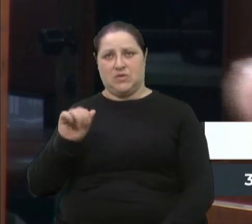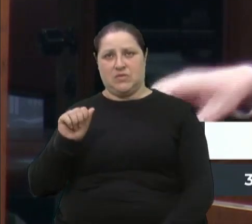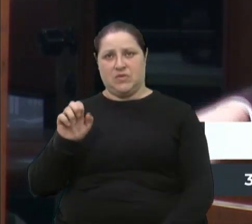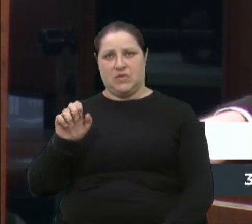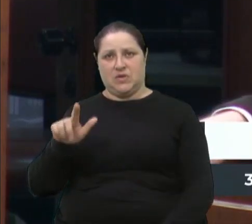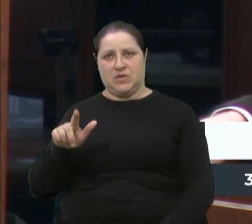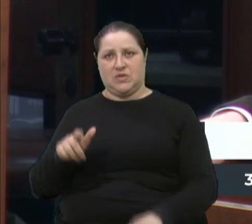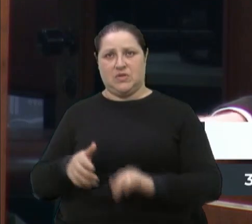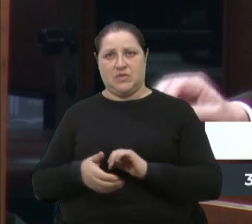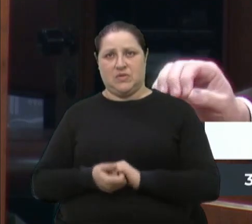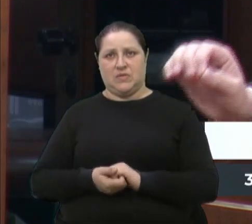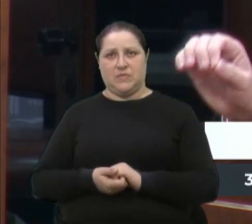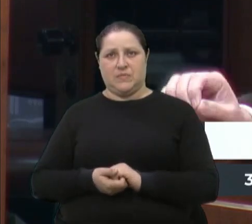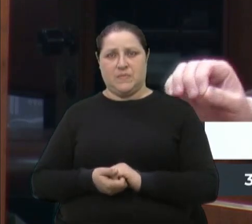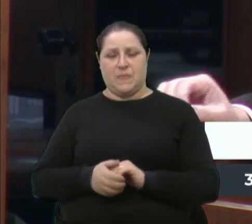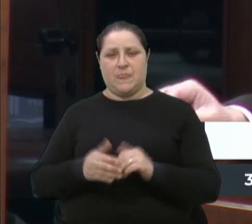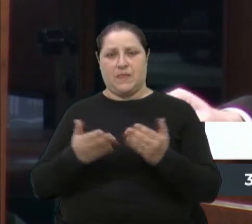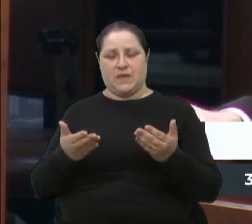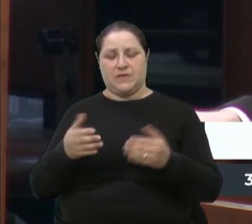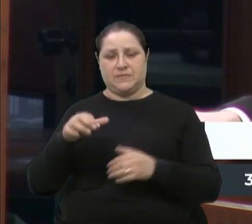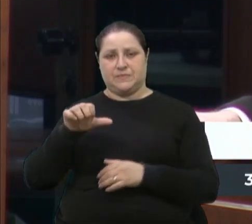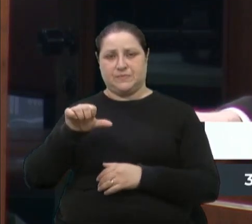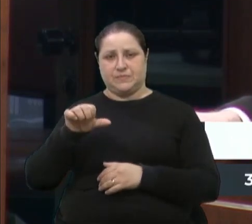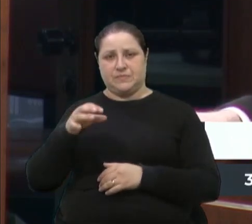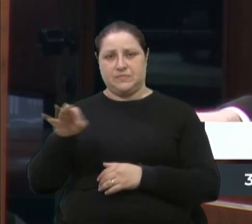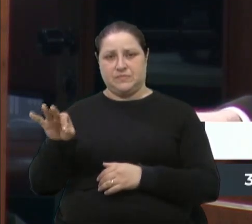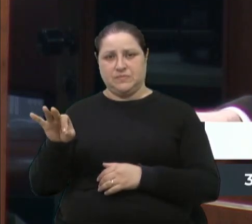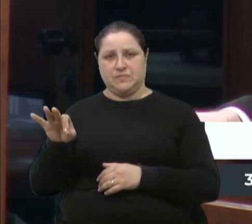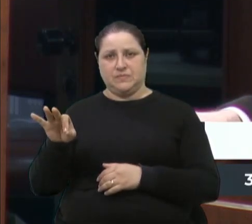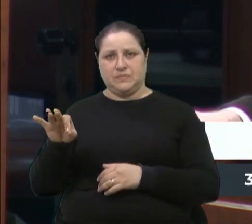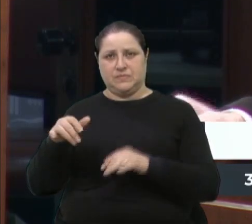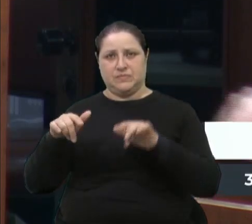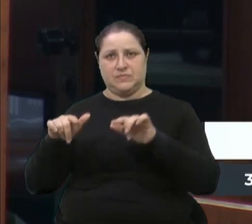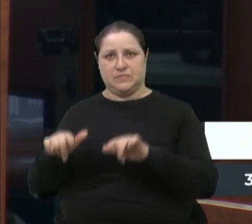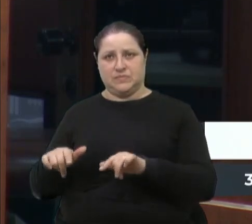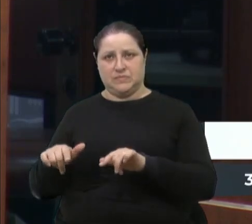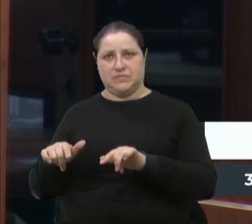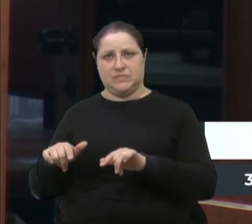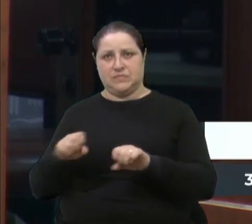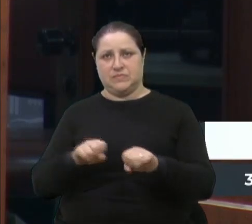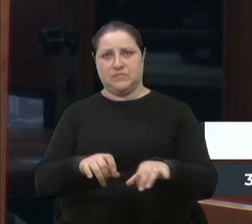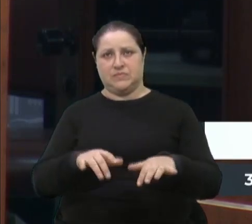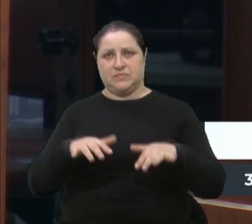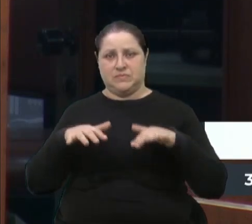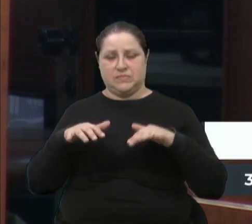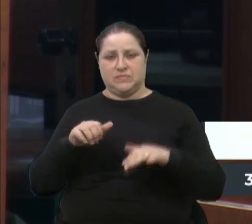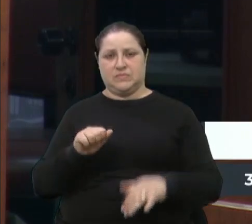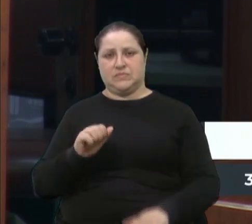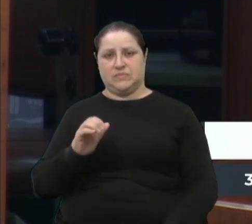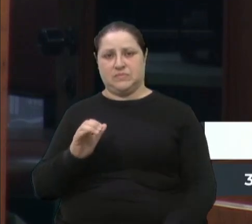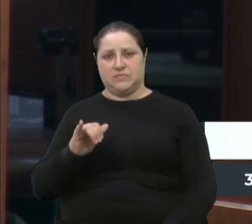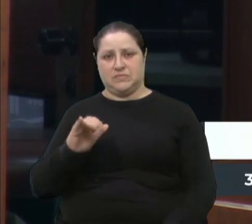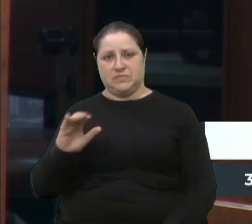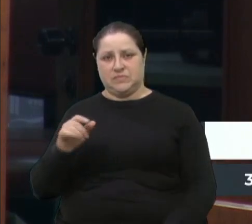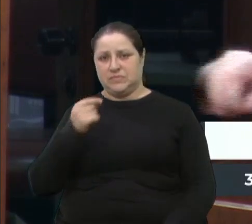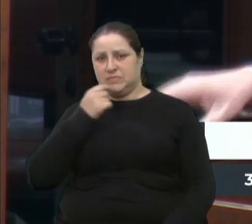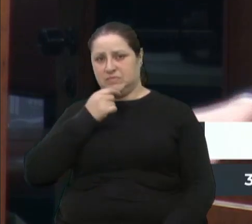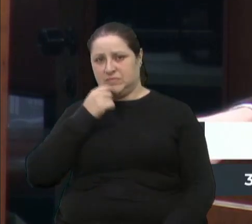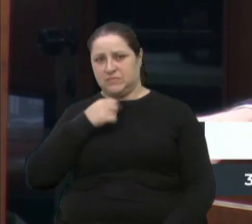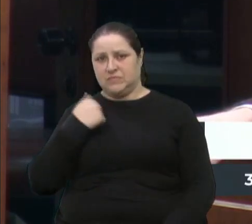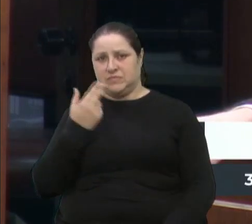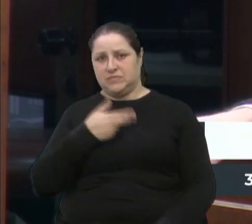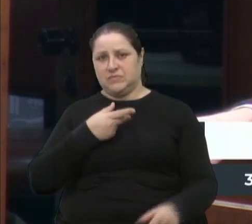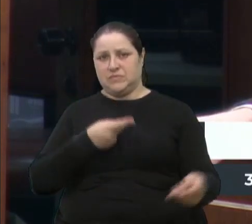Giger. Então, às 9 horas, no local, auditório da SIC Caxias. Então, a gente